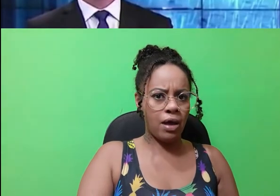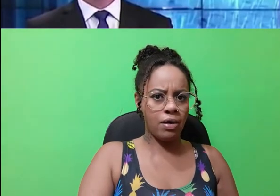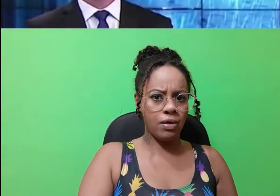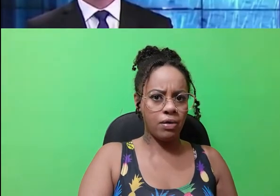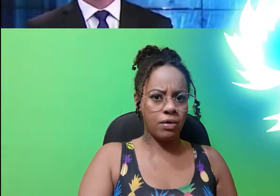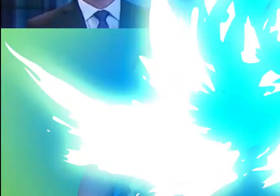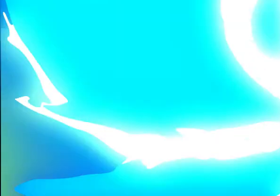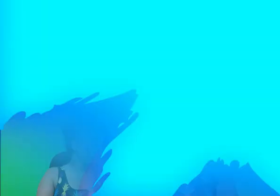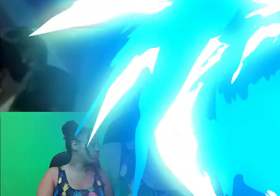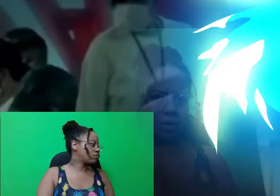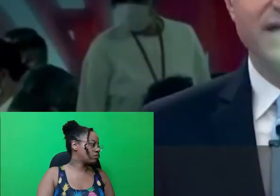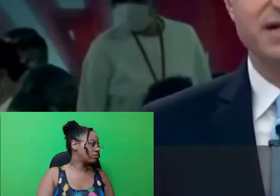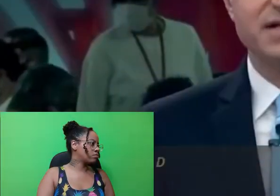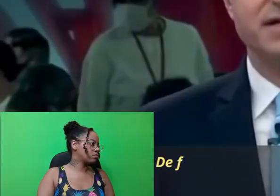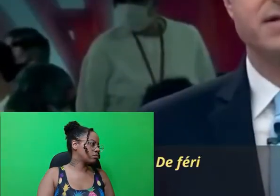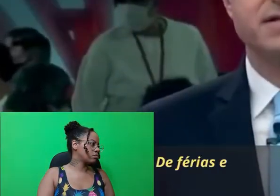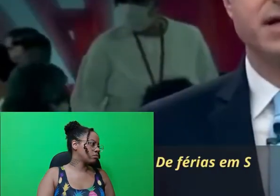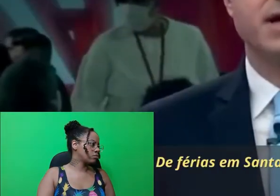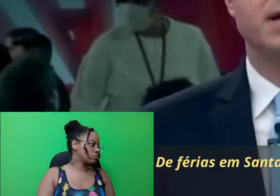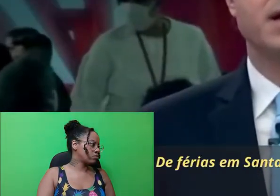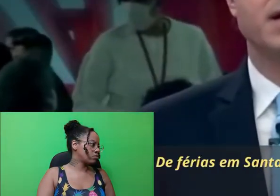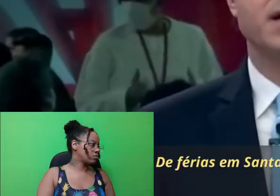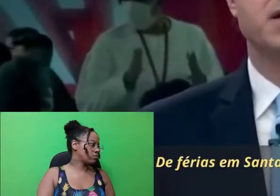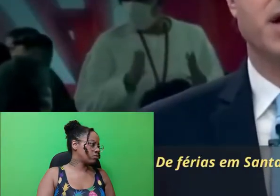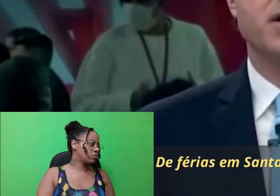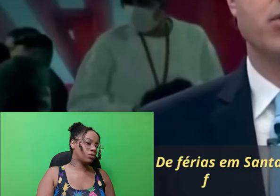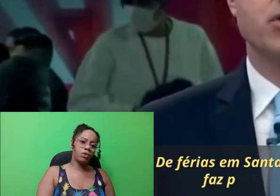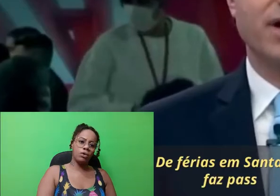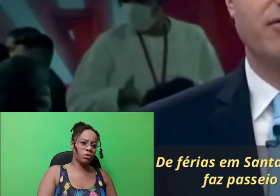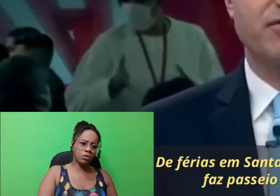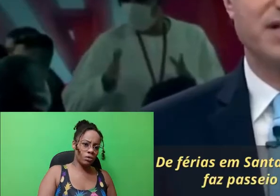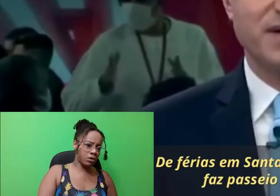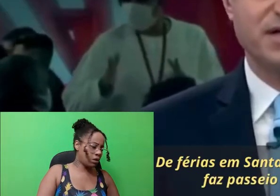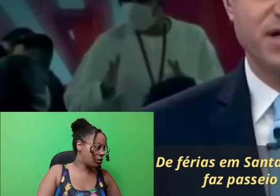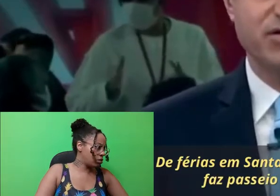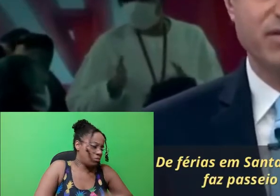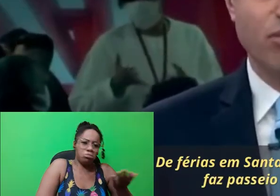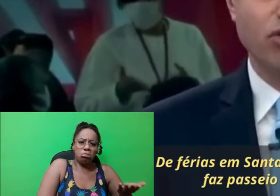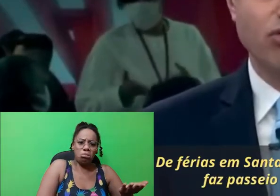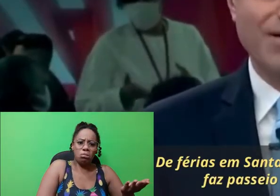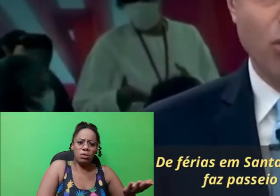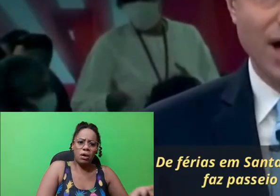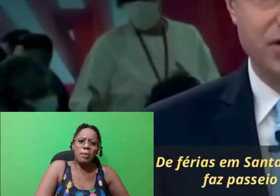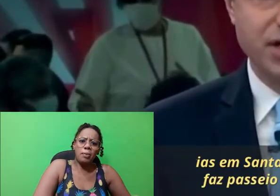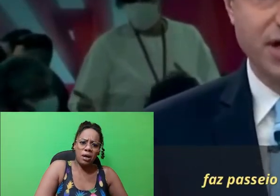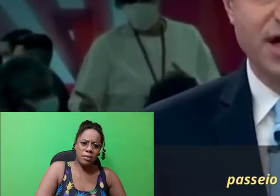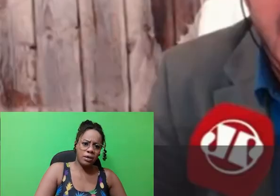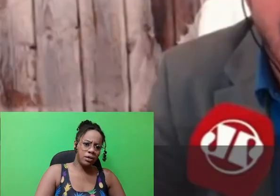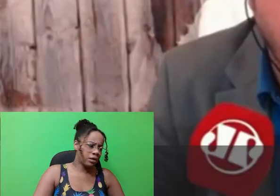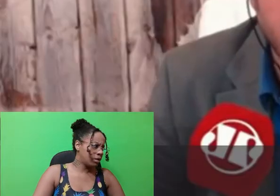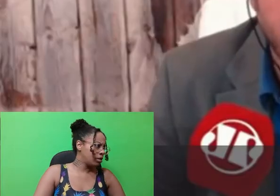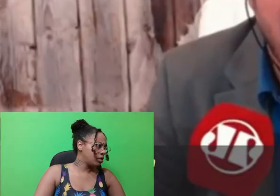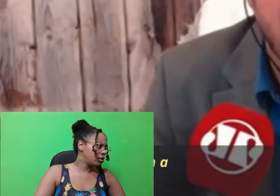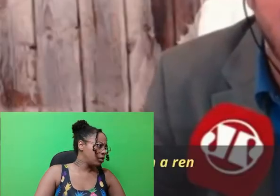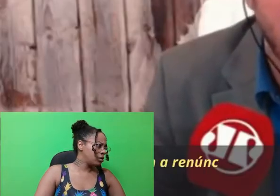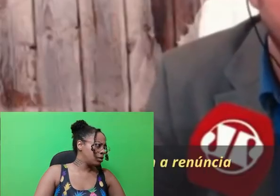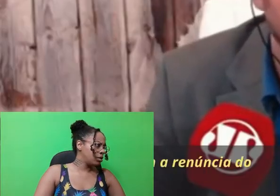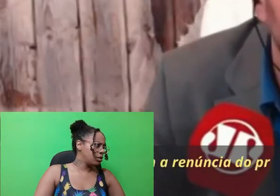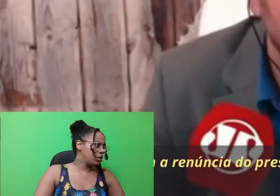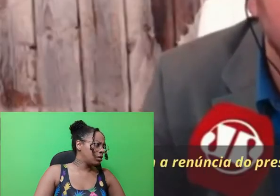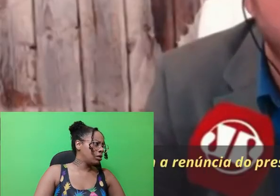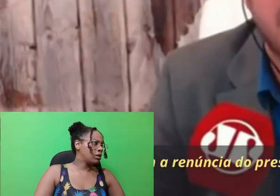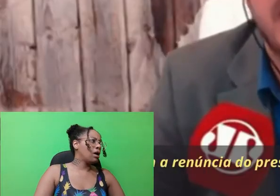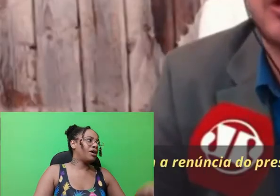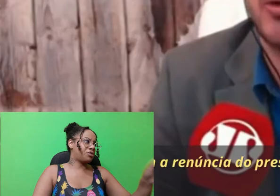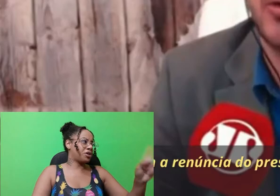muito no meu pé. Férias em Santa Catarina, Jair Bolsonaro faz passeio de moto aquática. Alguns pedem